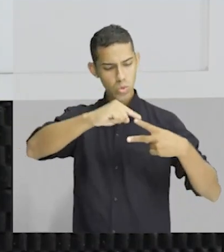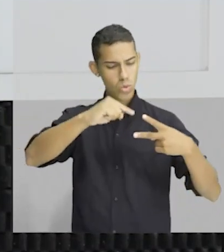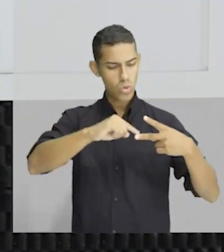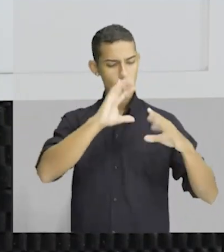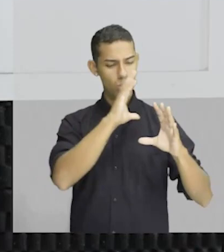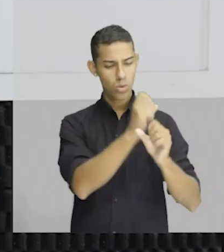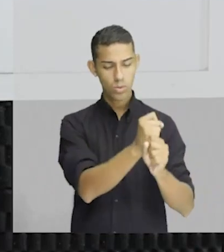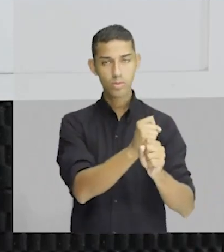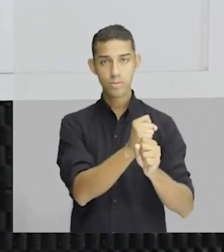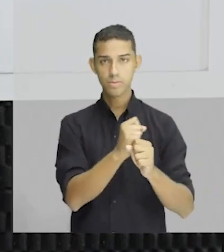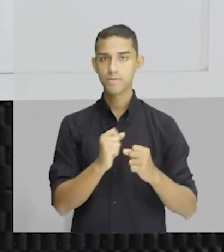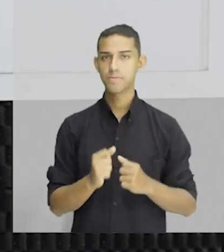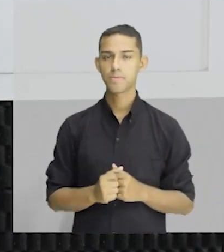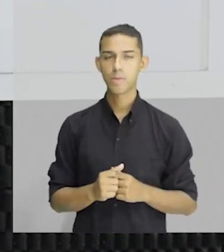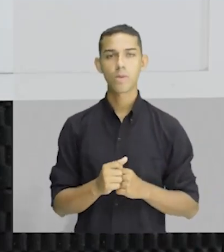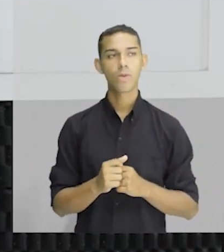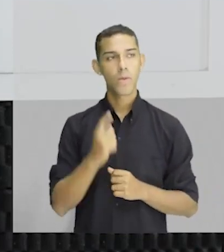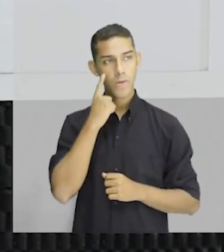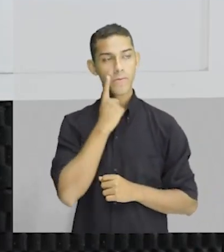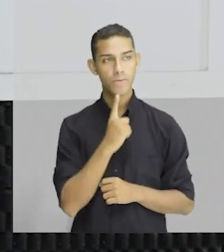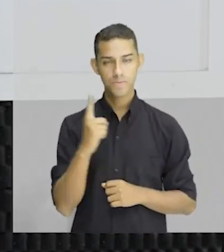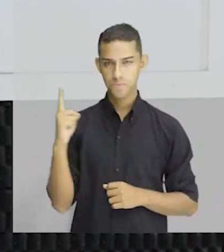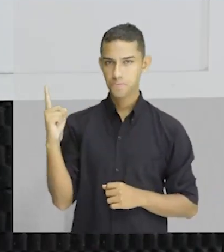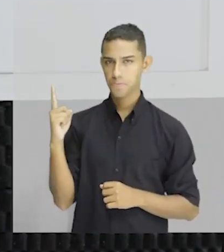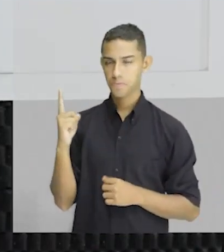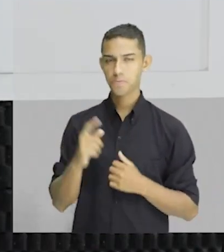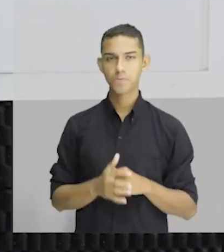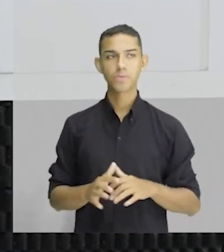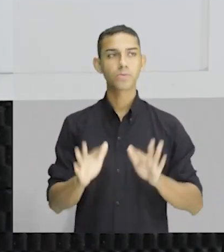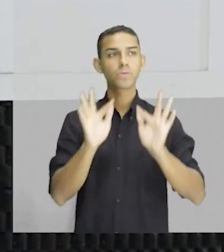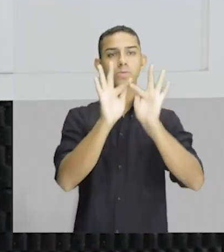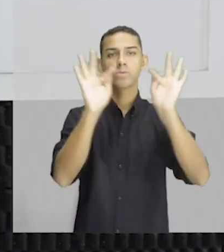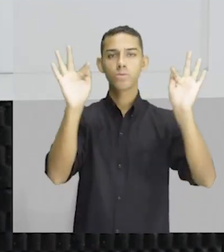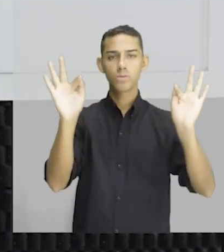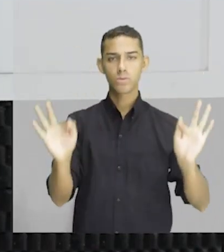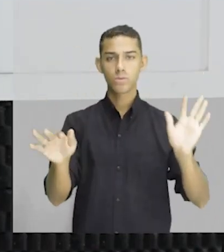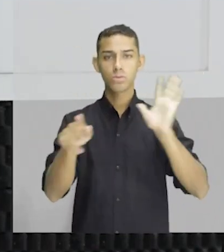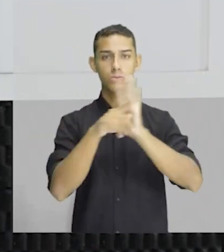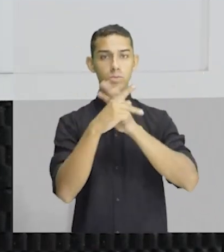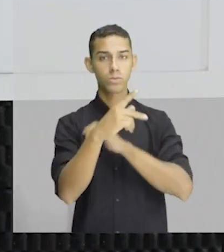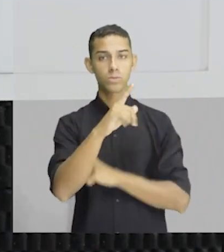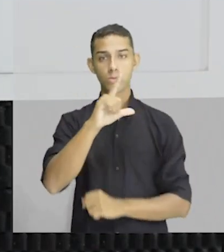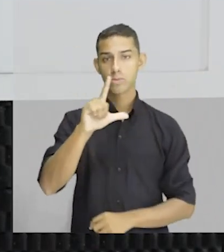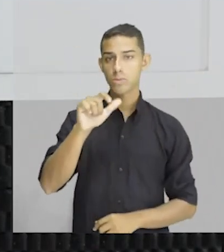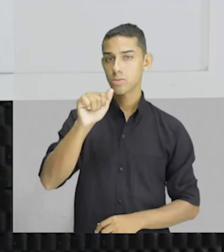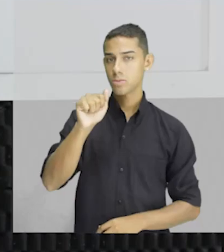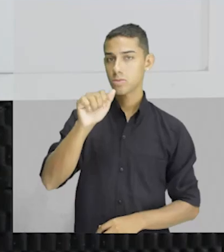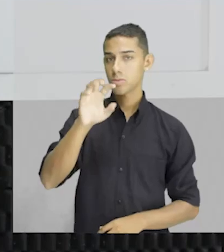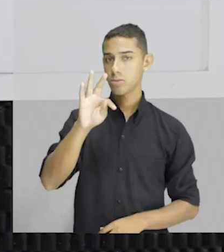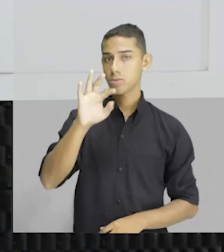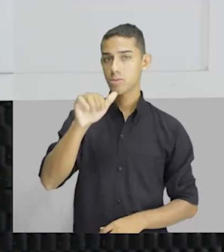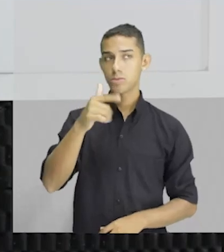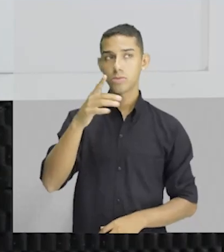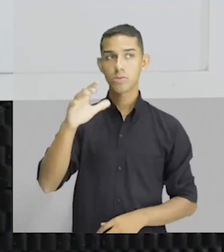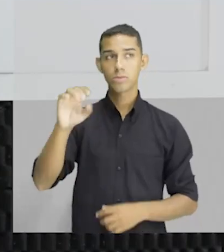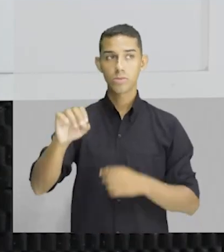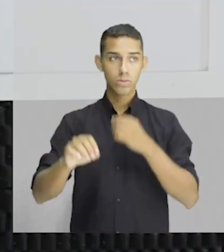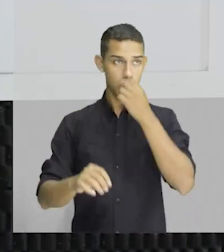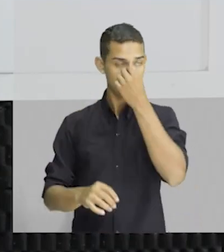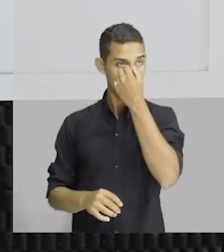tá bom? Então vamos aqui, ó. Primeiro para o latão. Tá aqui, ó, para